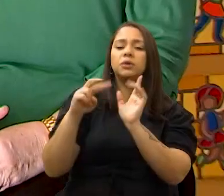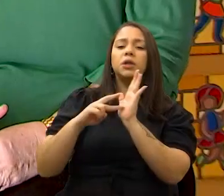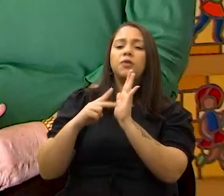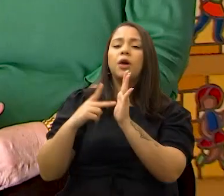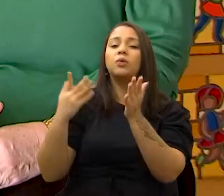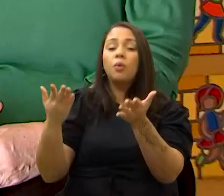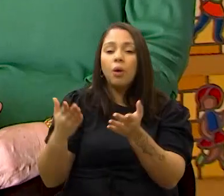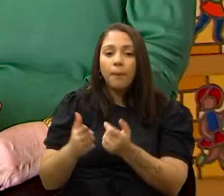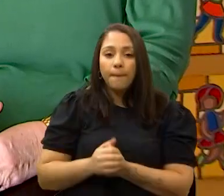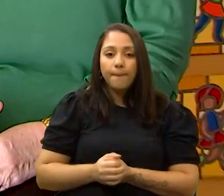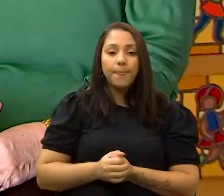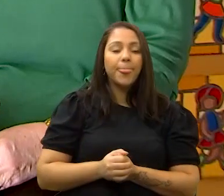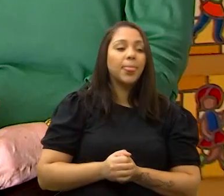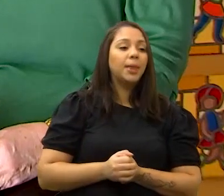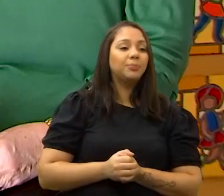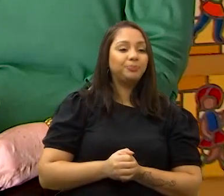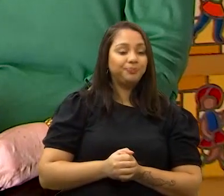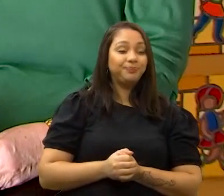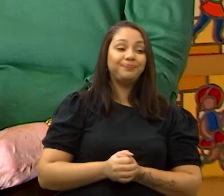né?